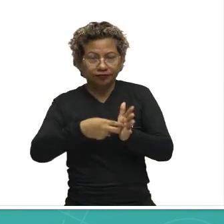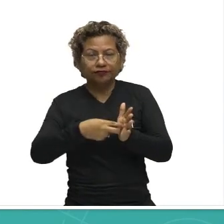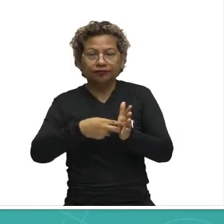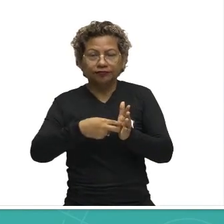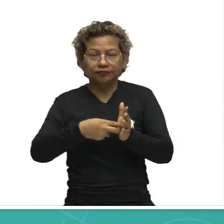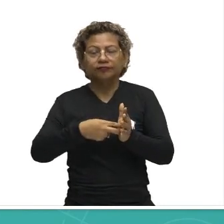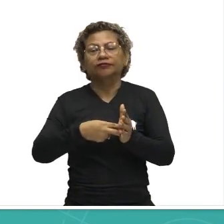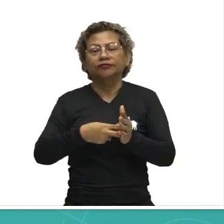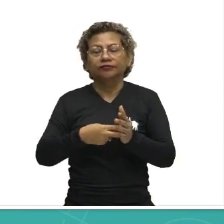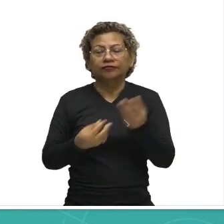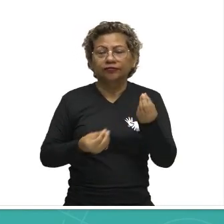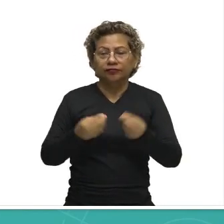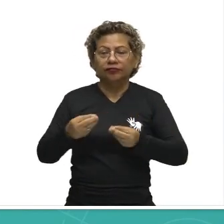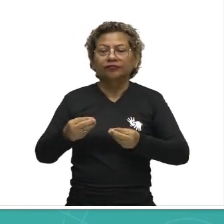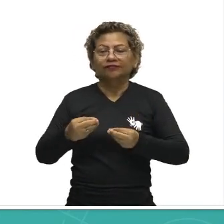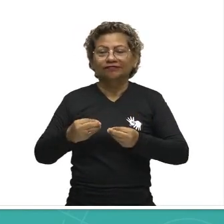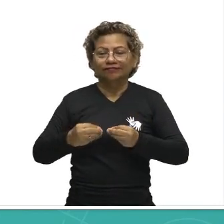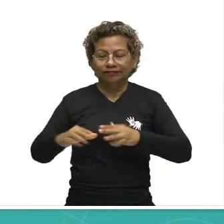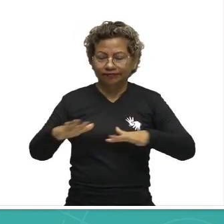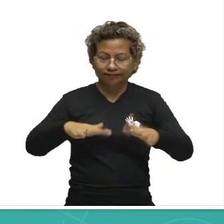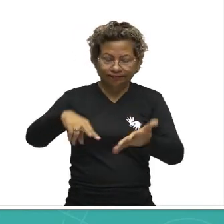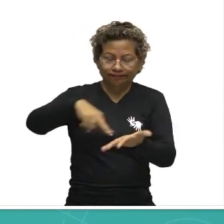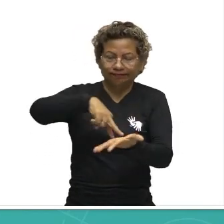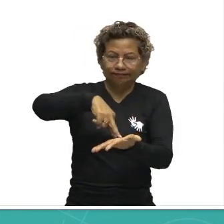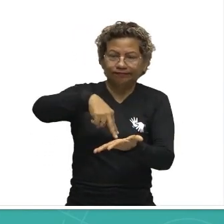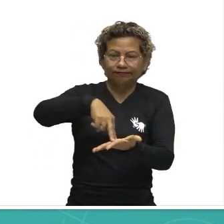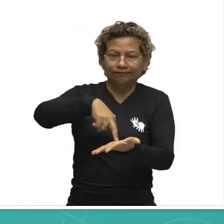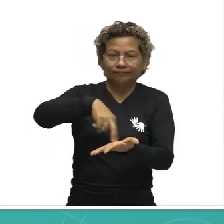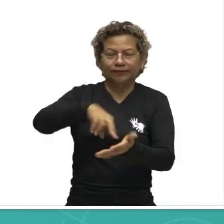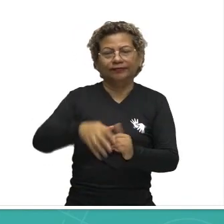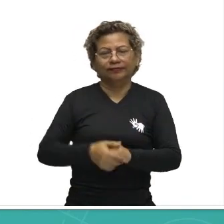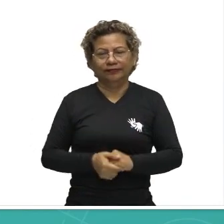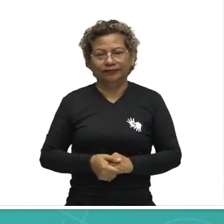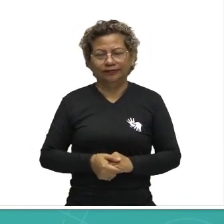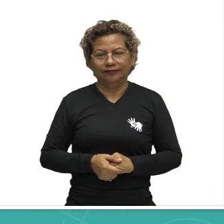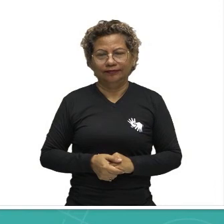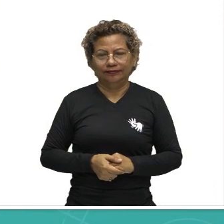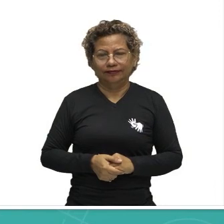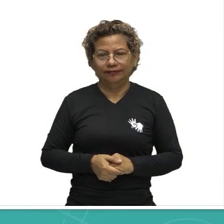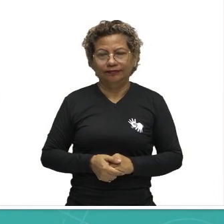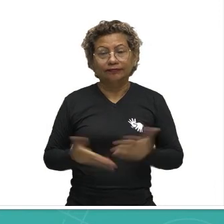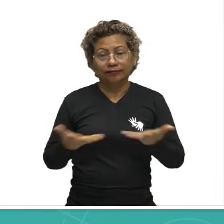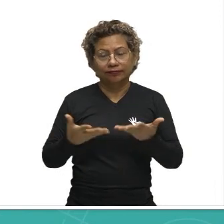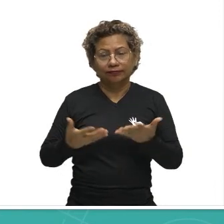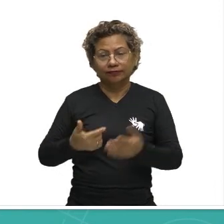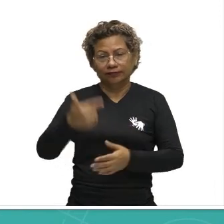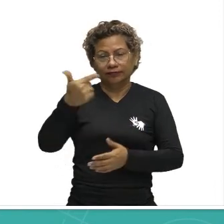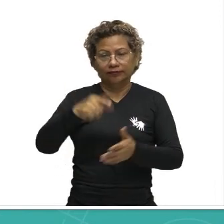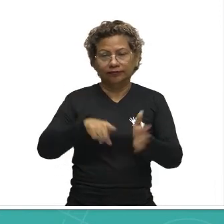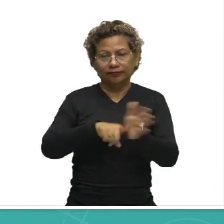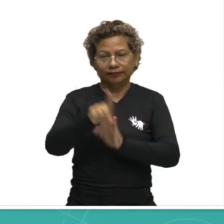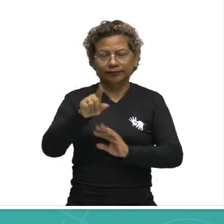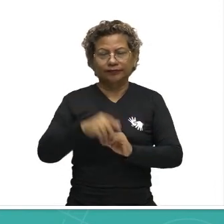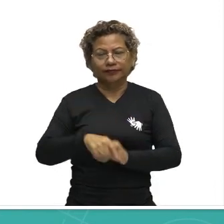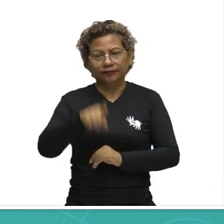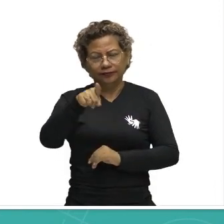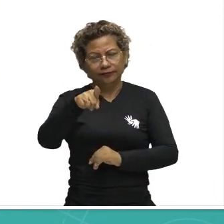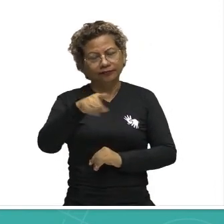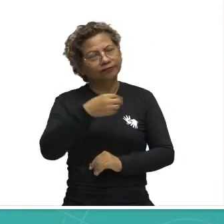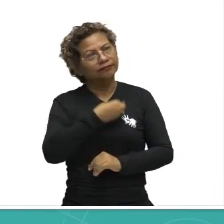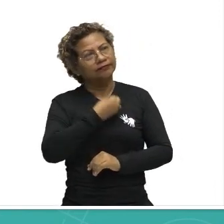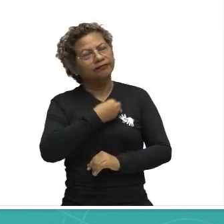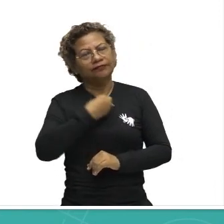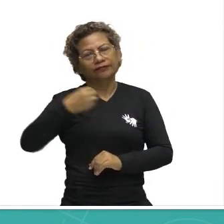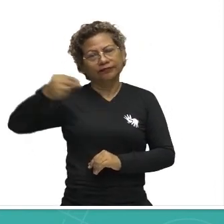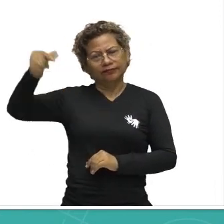do quê? Do movimento da dança. E aí nós temos a questão 2, vamos ver? Imagine que você está vivendo na